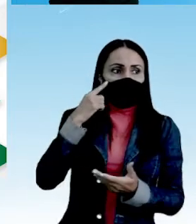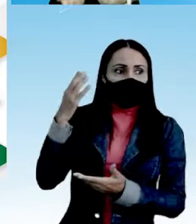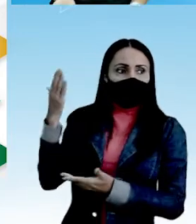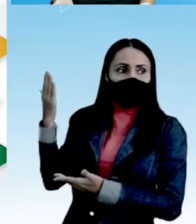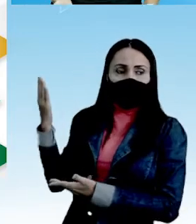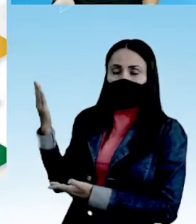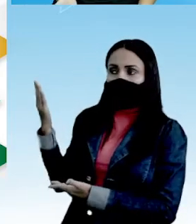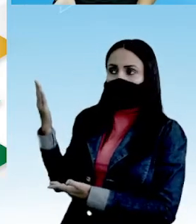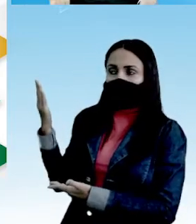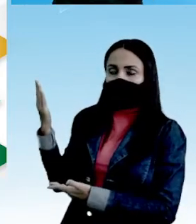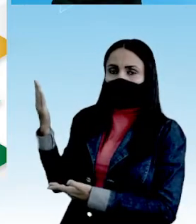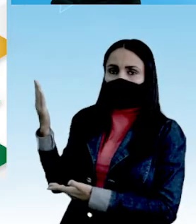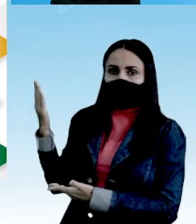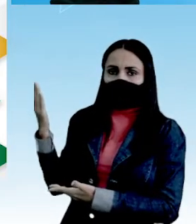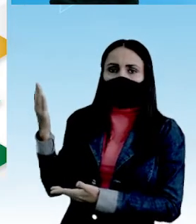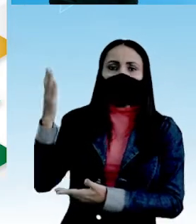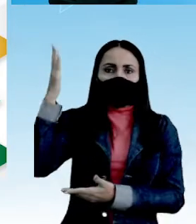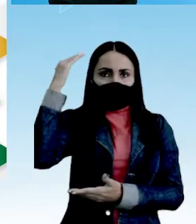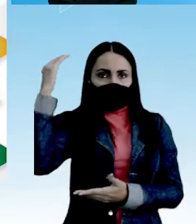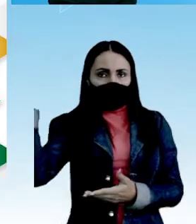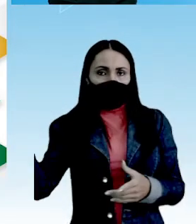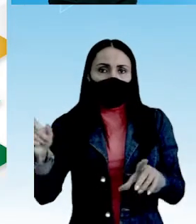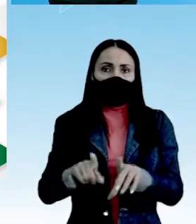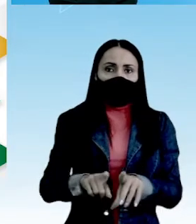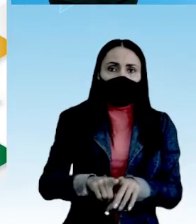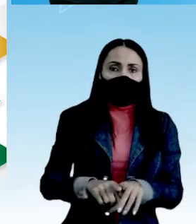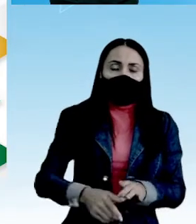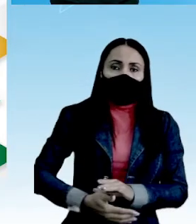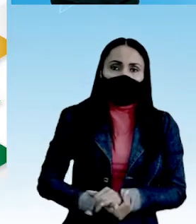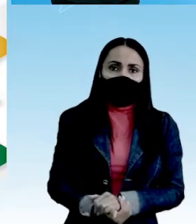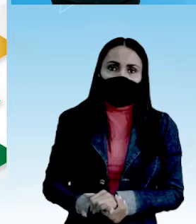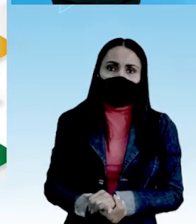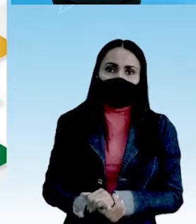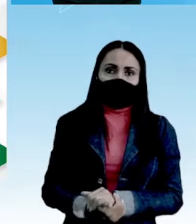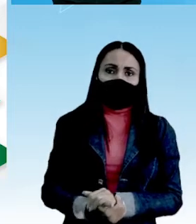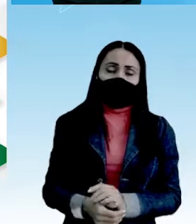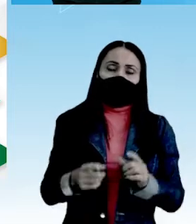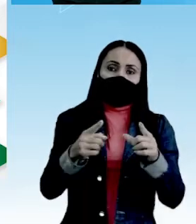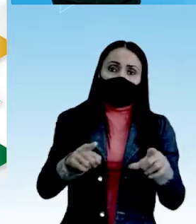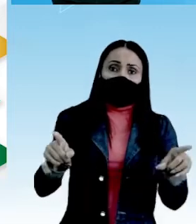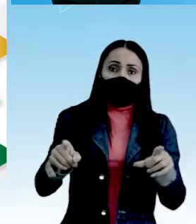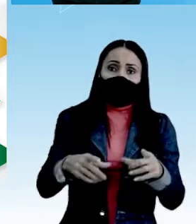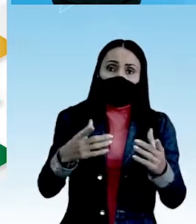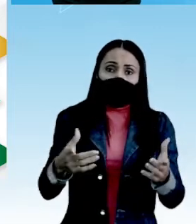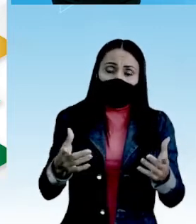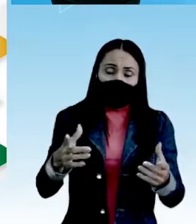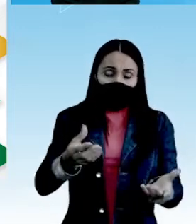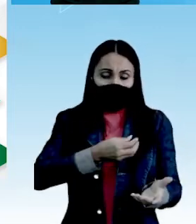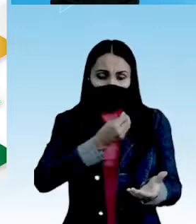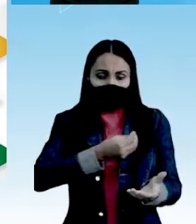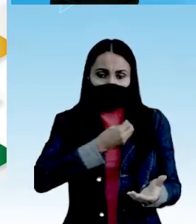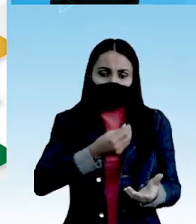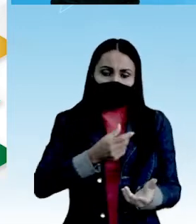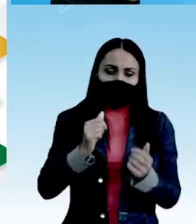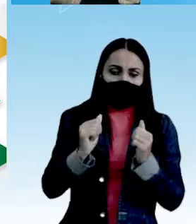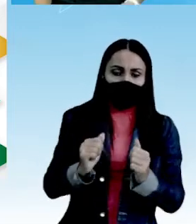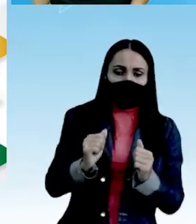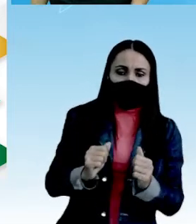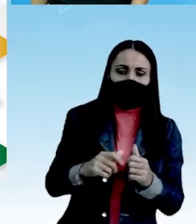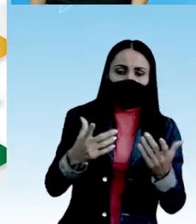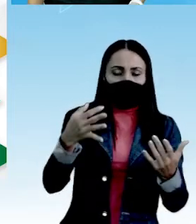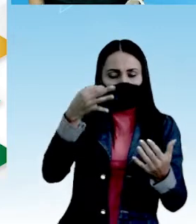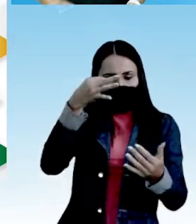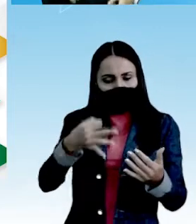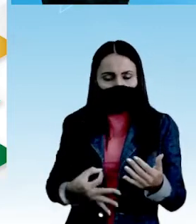foi uma grande cantora também. Aí ela tem uma frase assim, né? A música é o único espaço da minha vida em que posso ser completamente